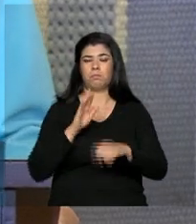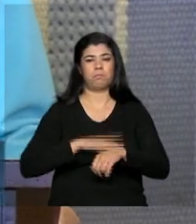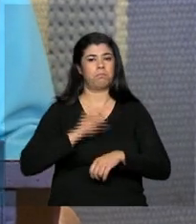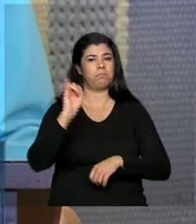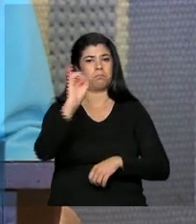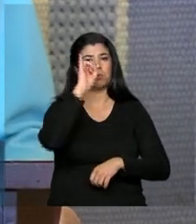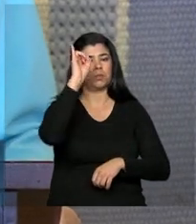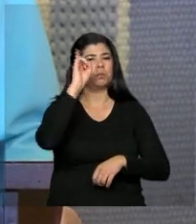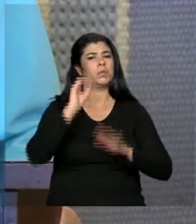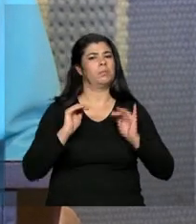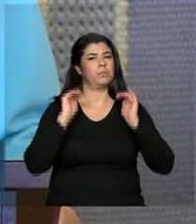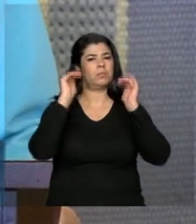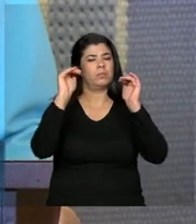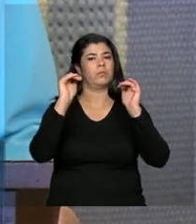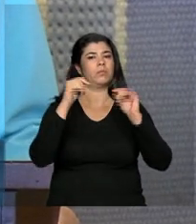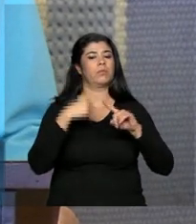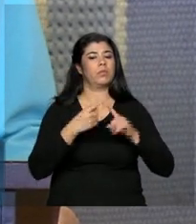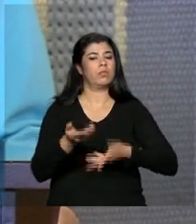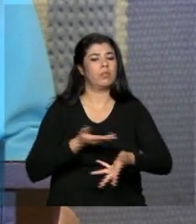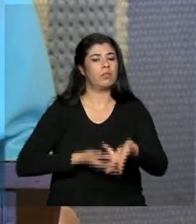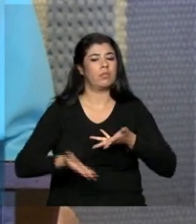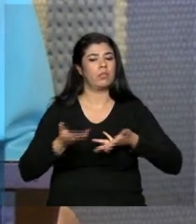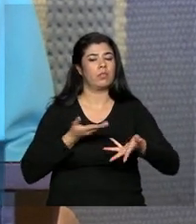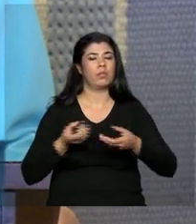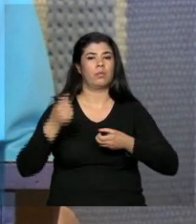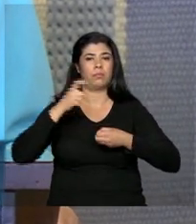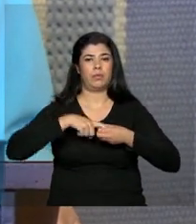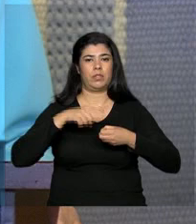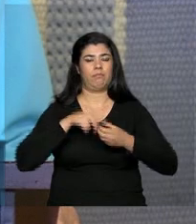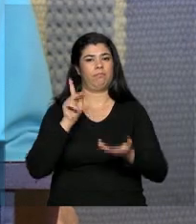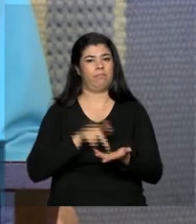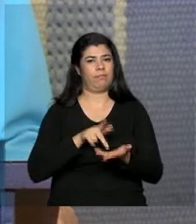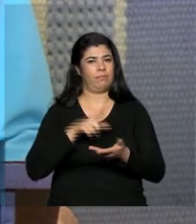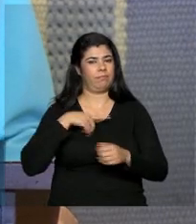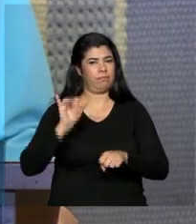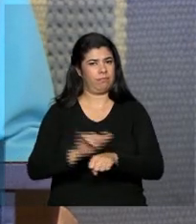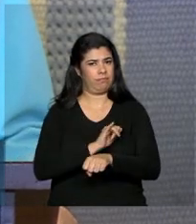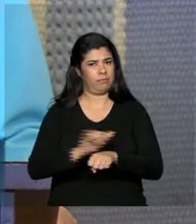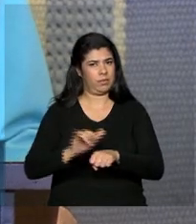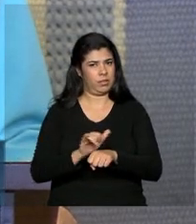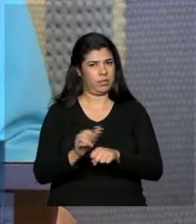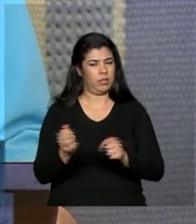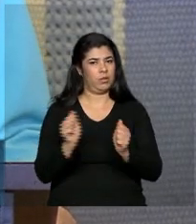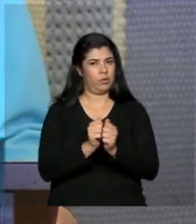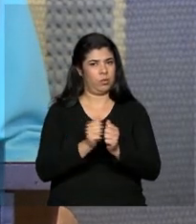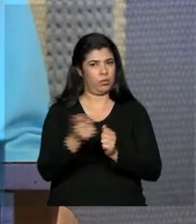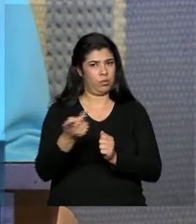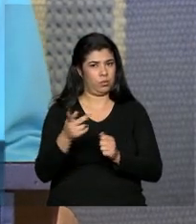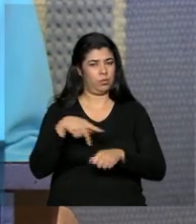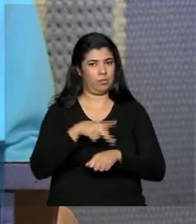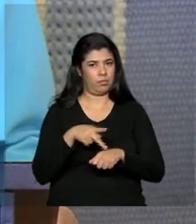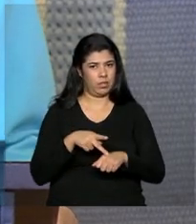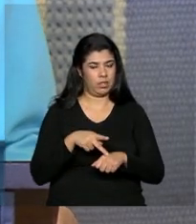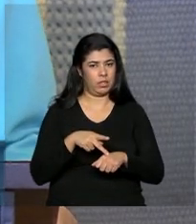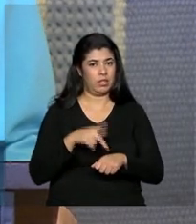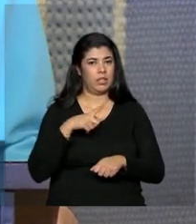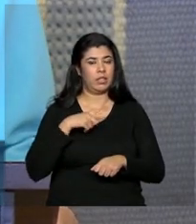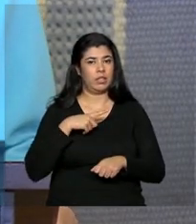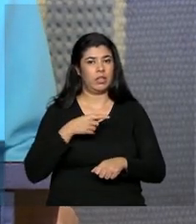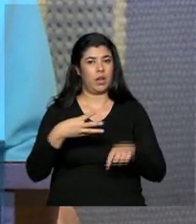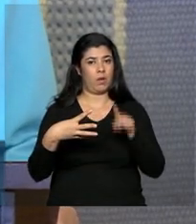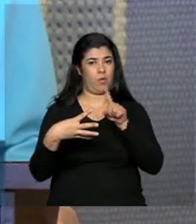nível para tratar de uma parceria que é uma parceria estratégica entre o Brasil e a Alemanha, entre a